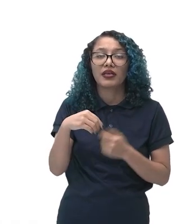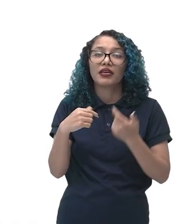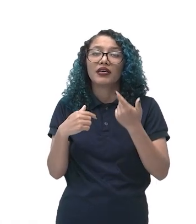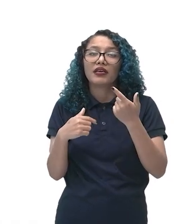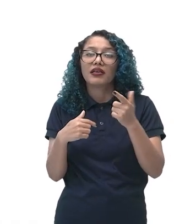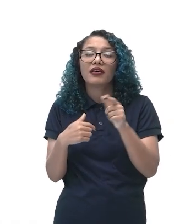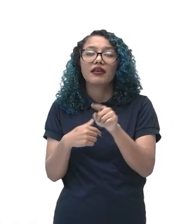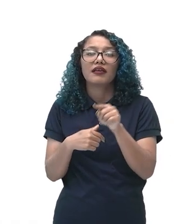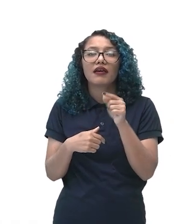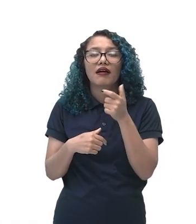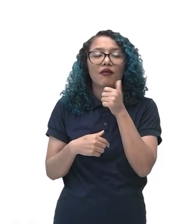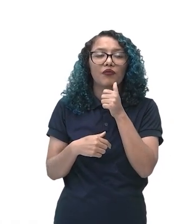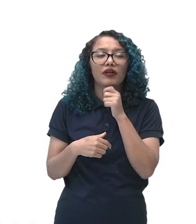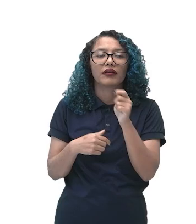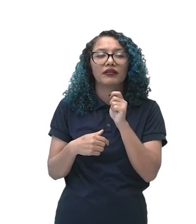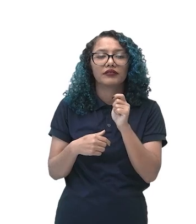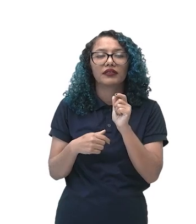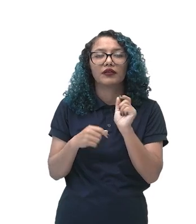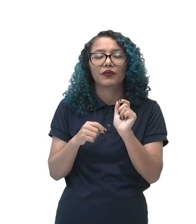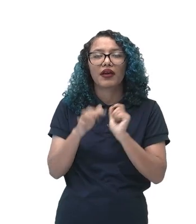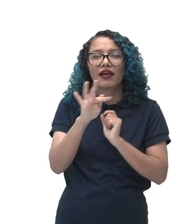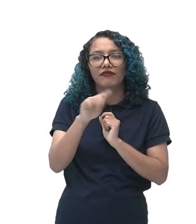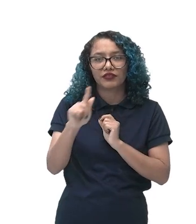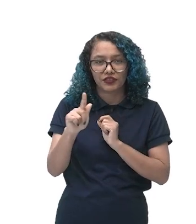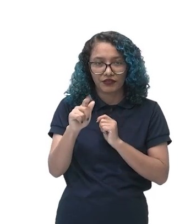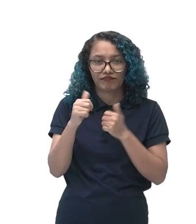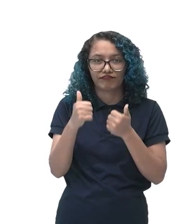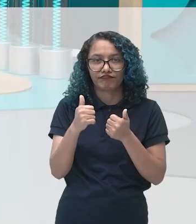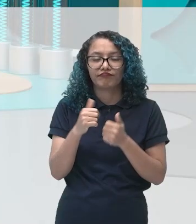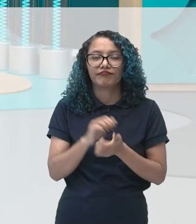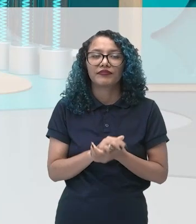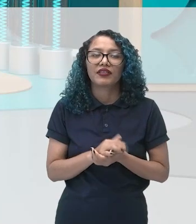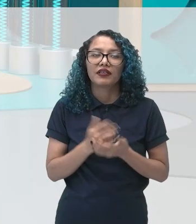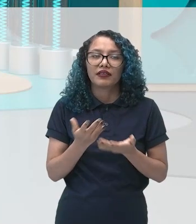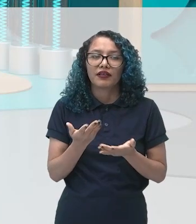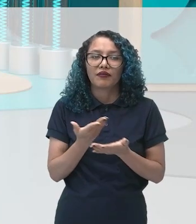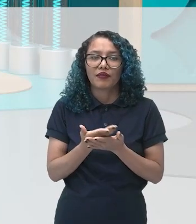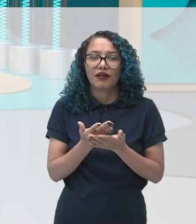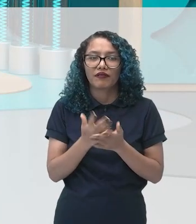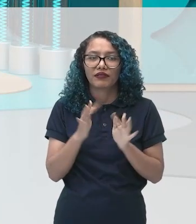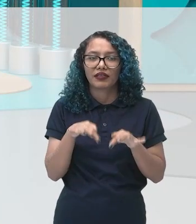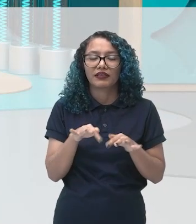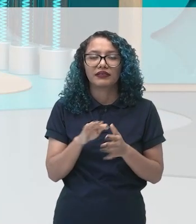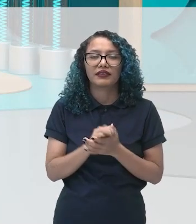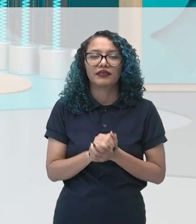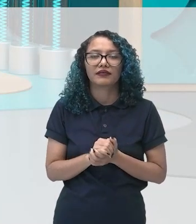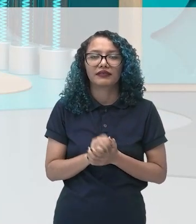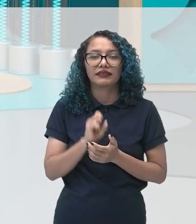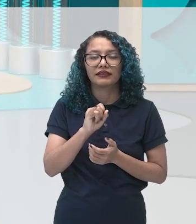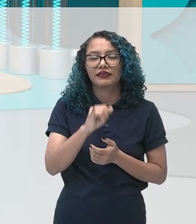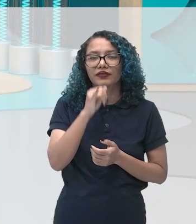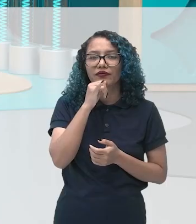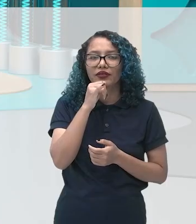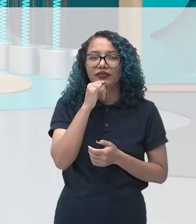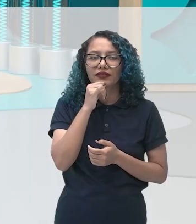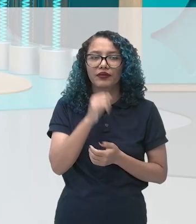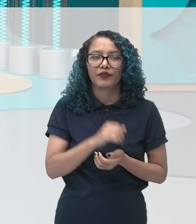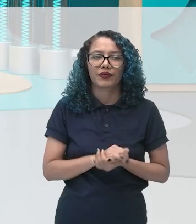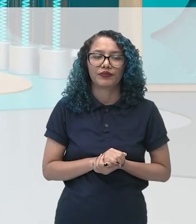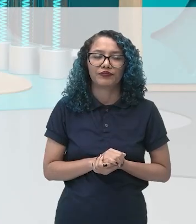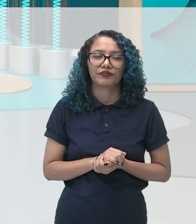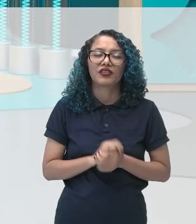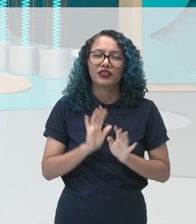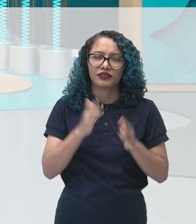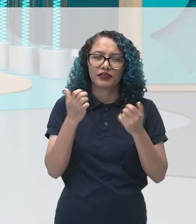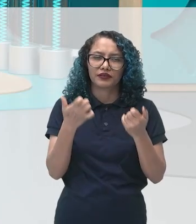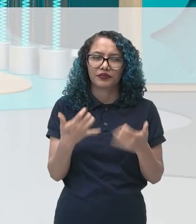Gurgel viraria FG, correto? E aí, para finalizarmos, então, Se fosse, né, o caso, é o que eu acabei de falar